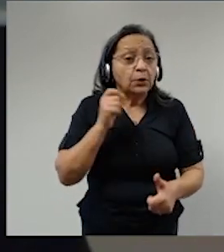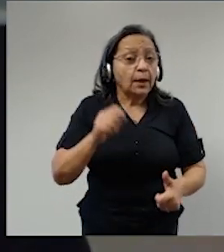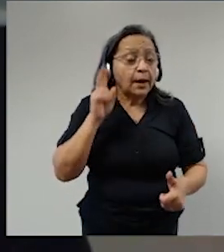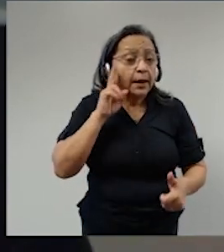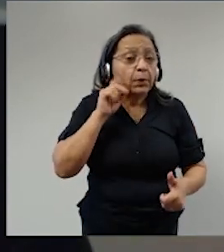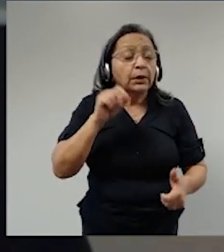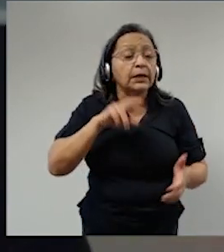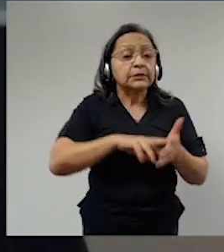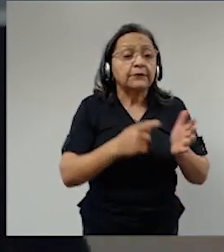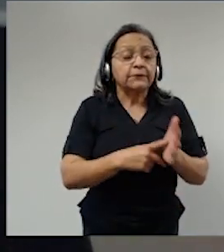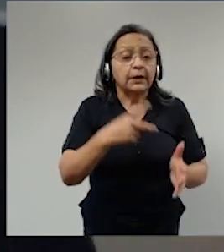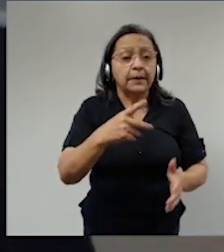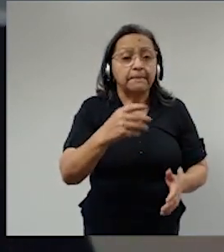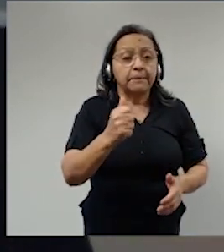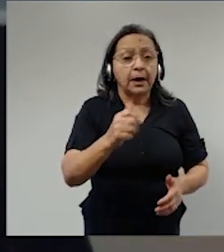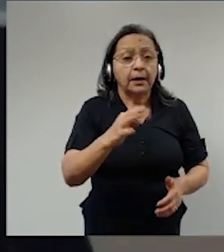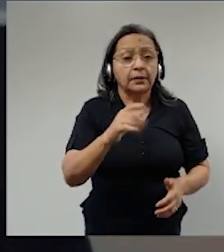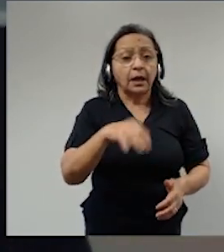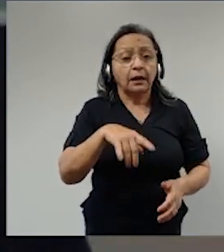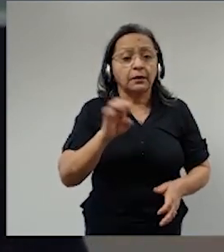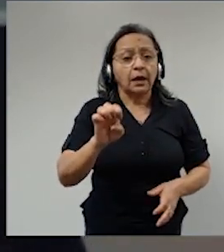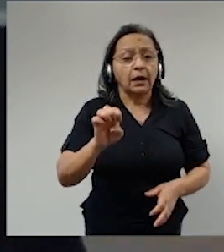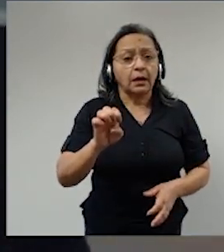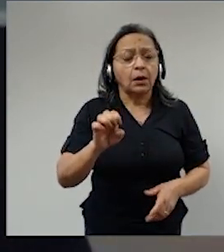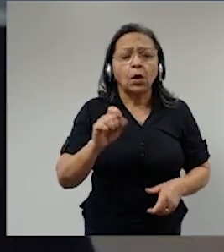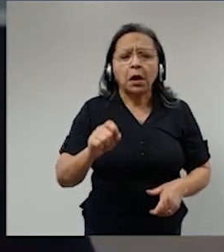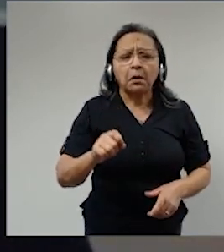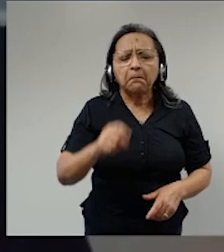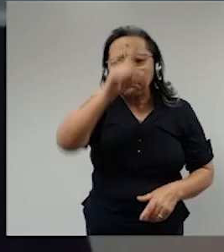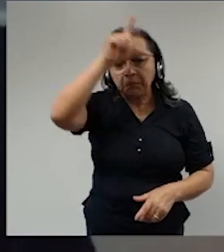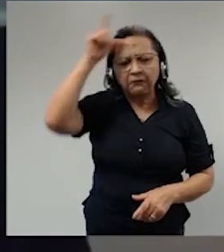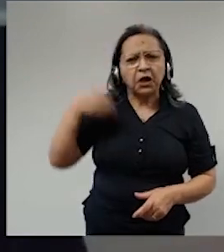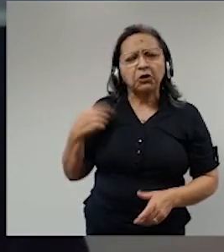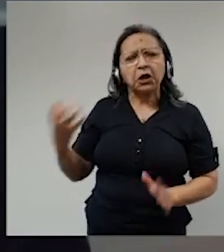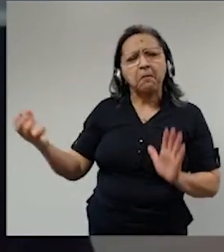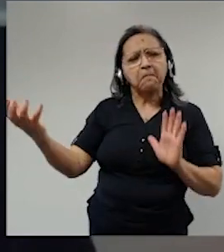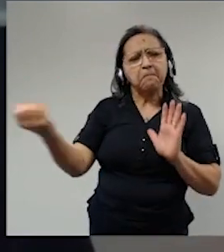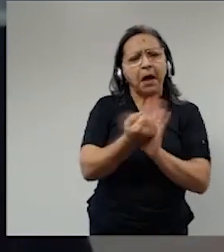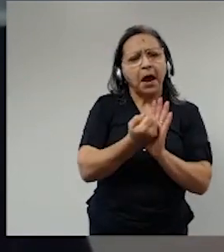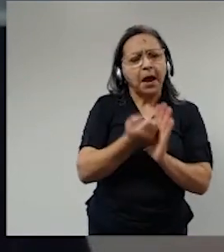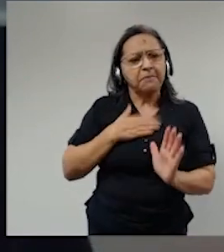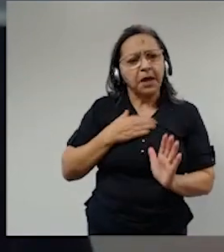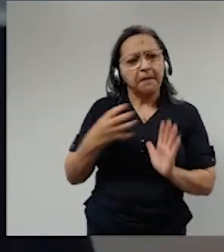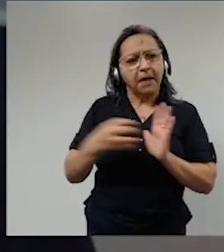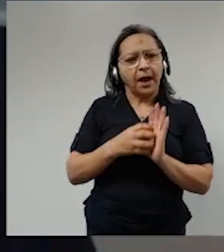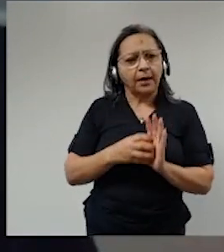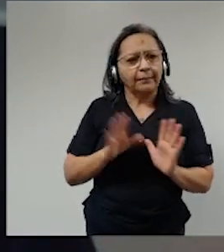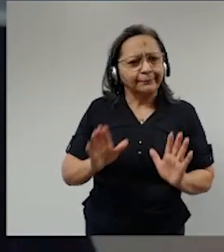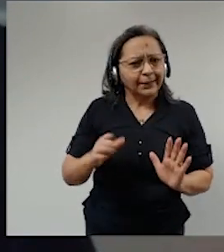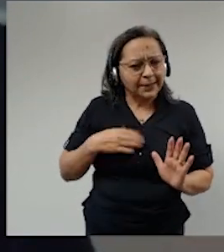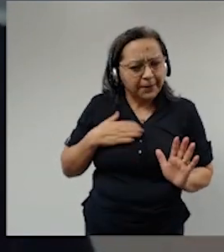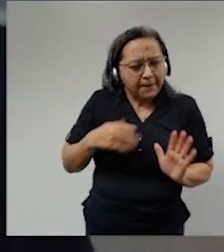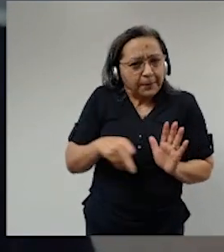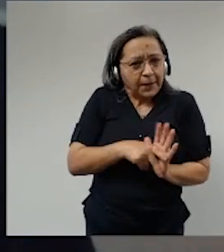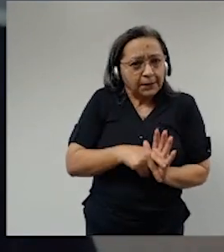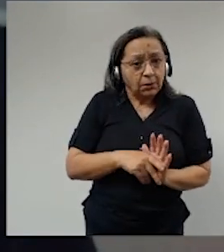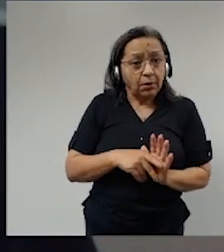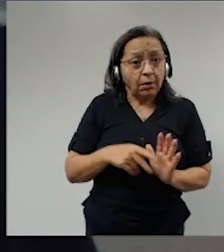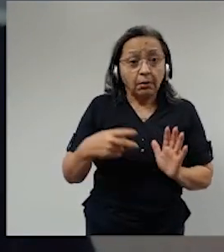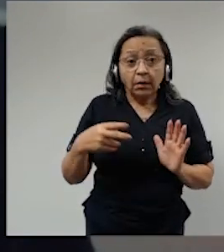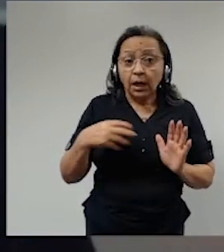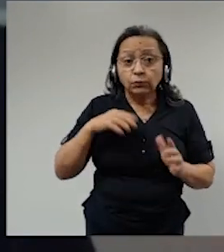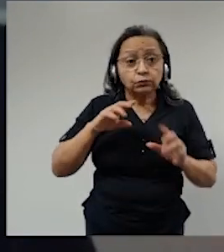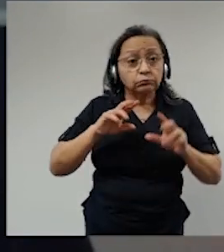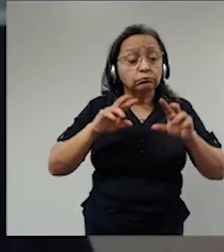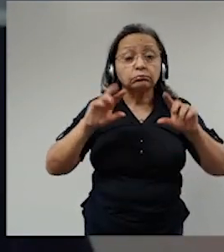são patentes, né? É muito comum que o leigo diga, eu preciso patentear minha marca, mas isso é uma impropriedade. A patente é um título